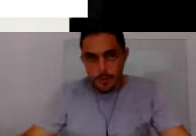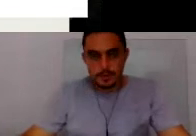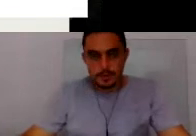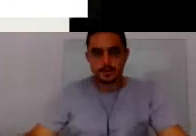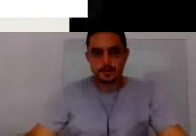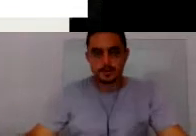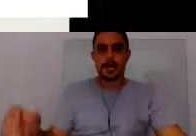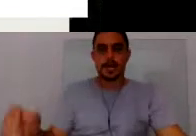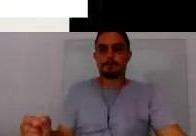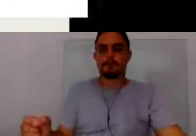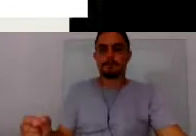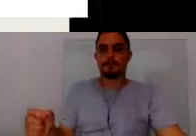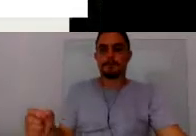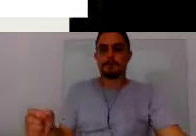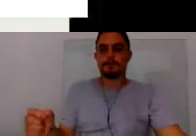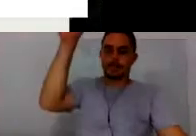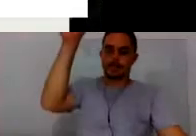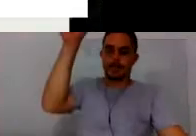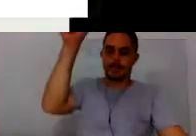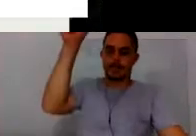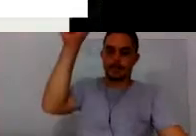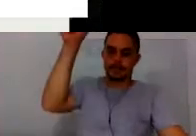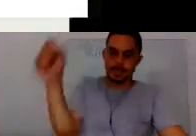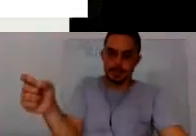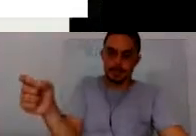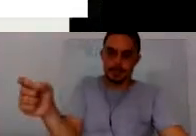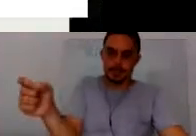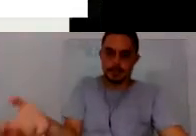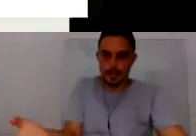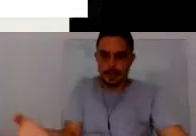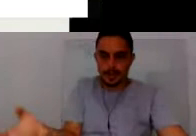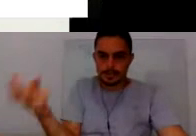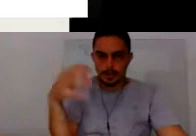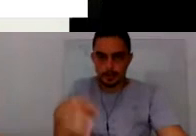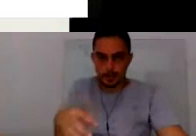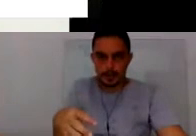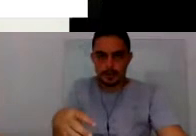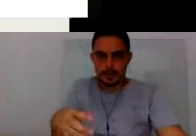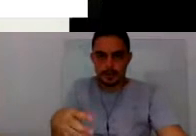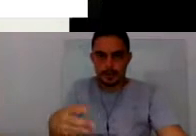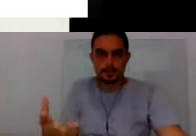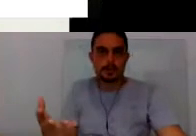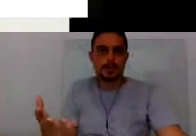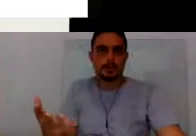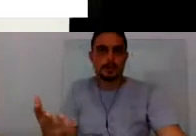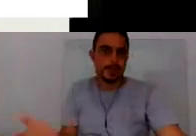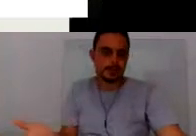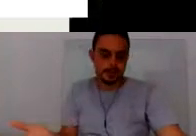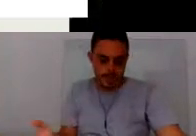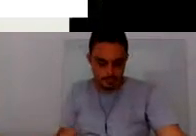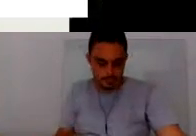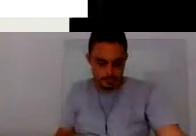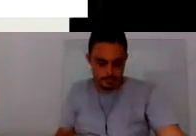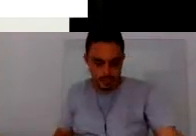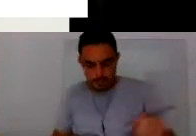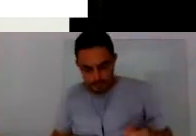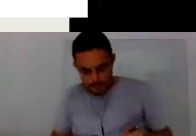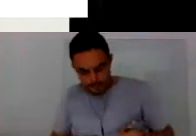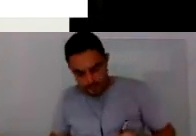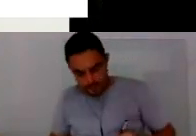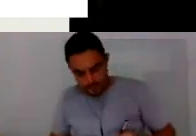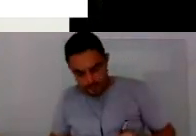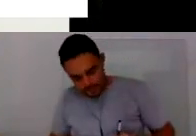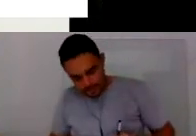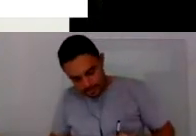que vocês concordam comigo que se eu tirar a massa seca de dentro da massa úmida, eu consigo determinar a massa de